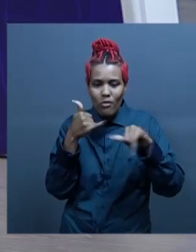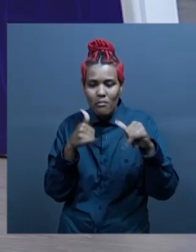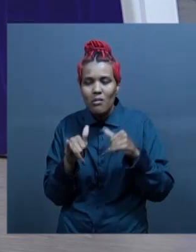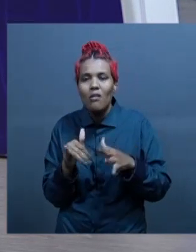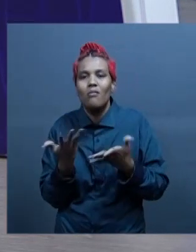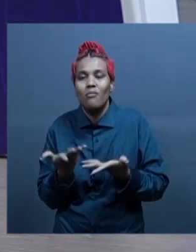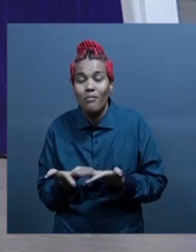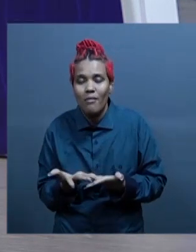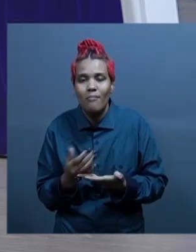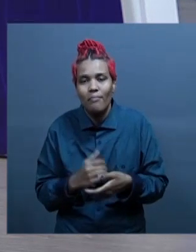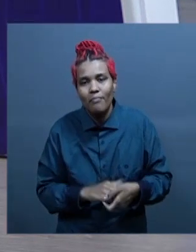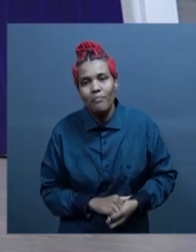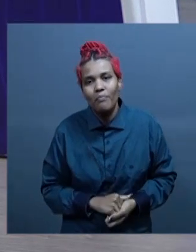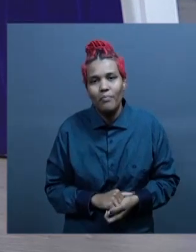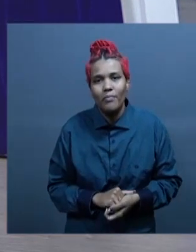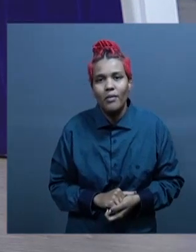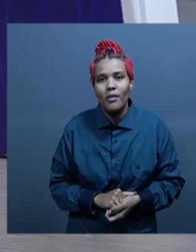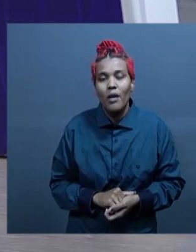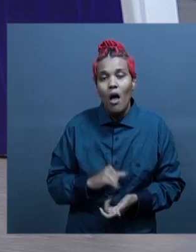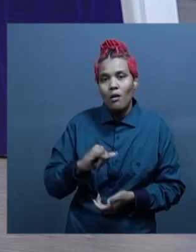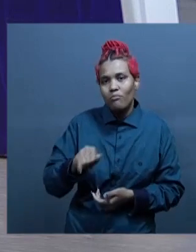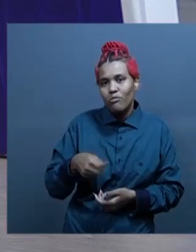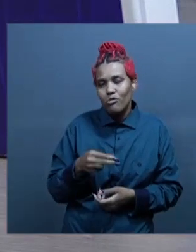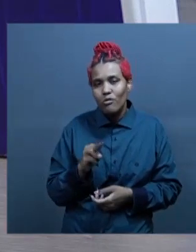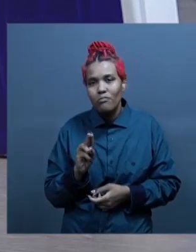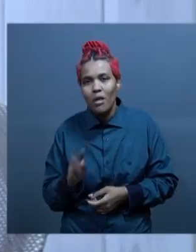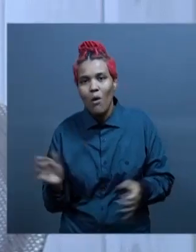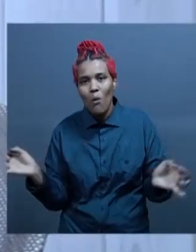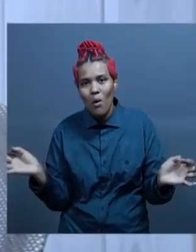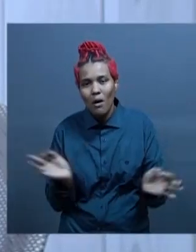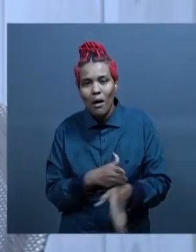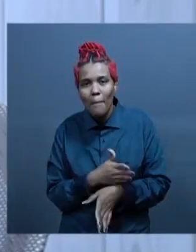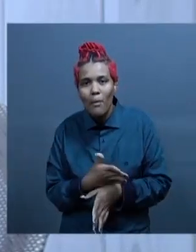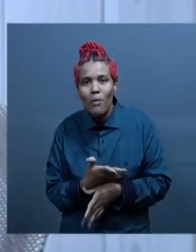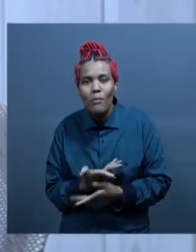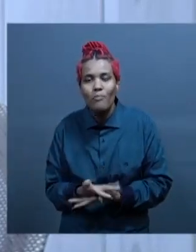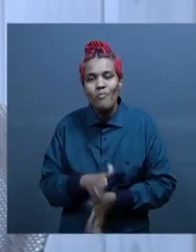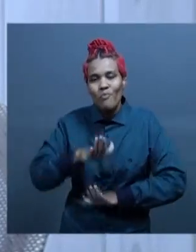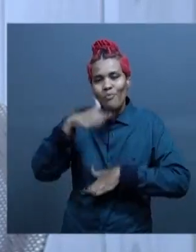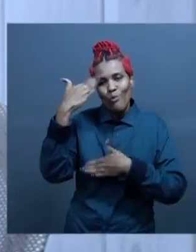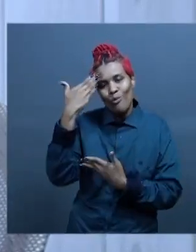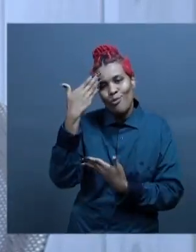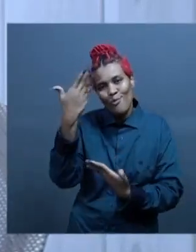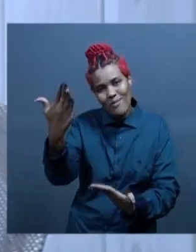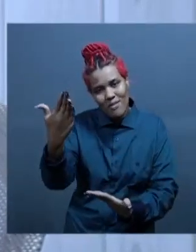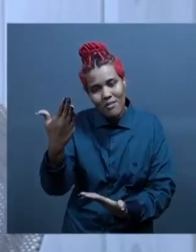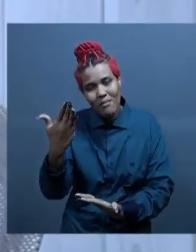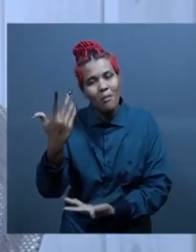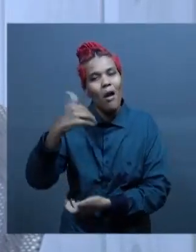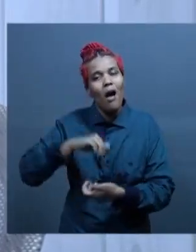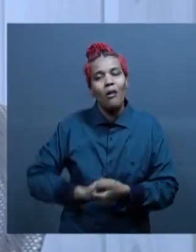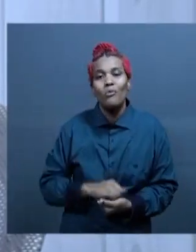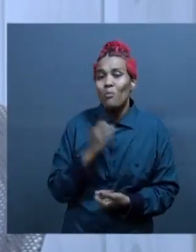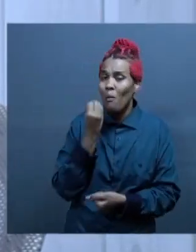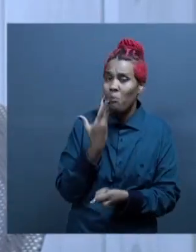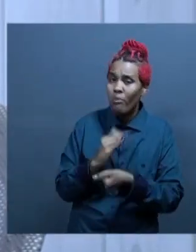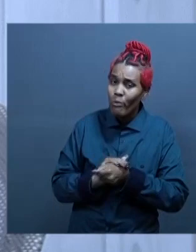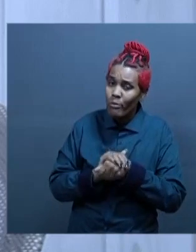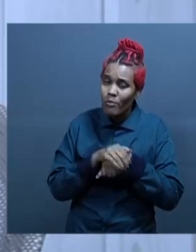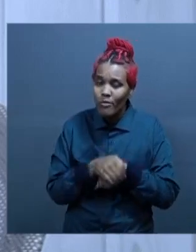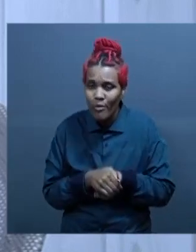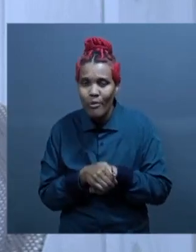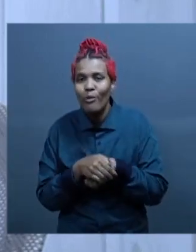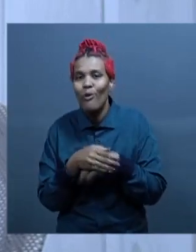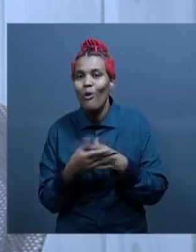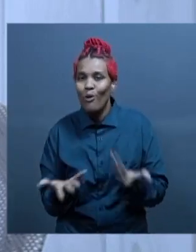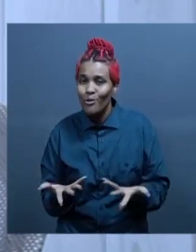é um prazer o jornal da ufu fica por aqui muito obrigado pela audiência tem uma excelente noite